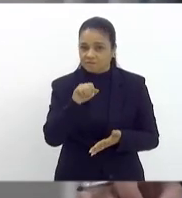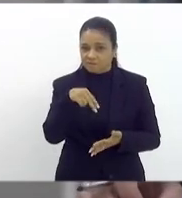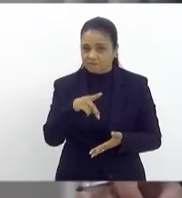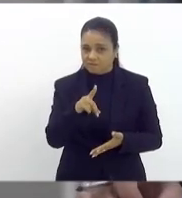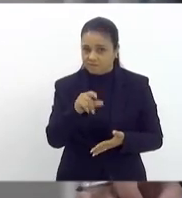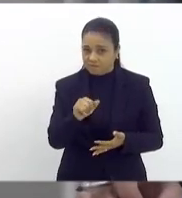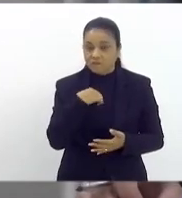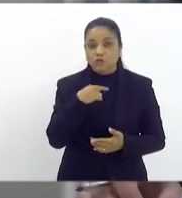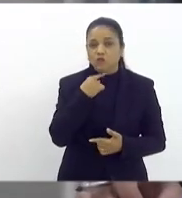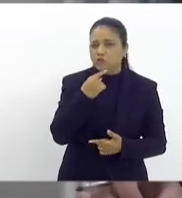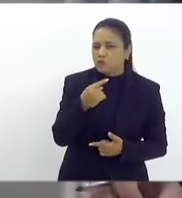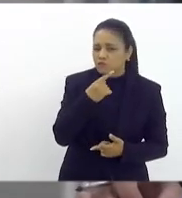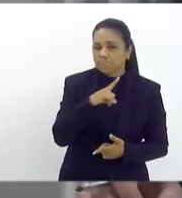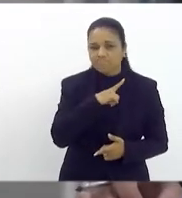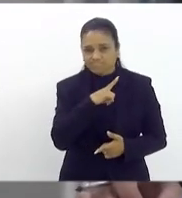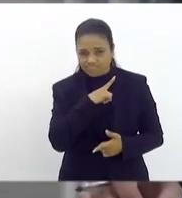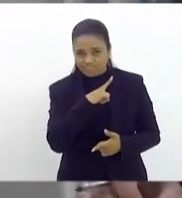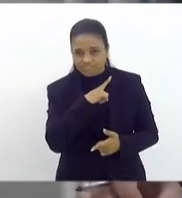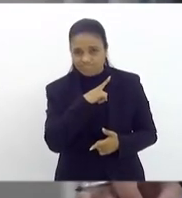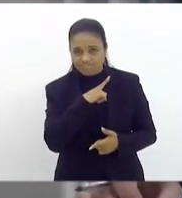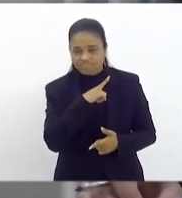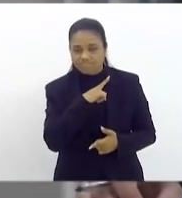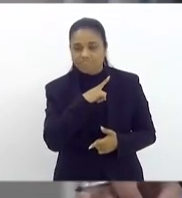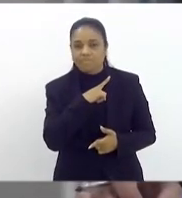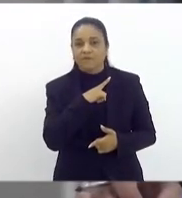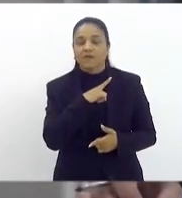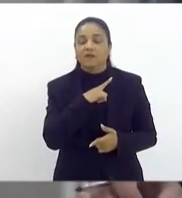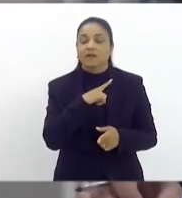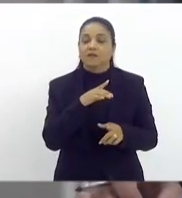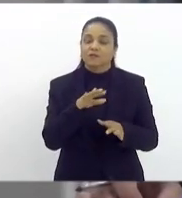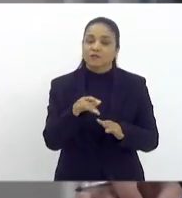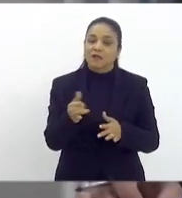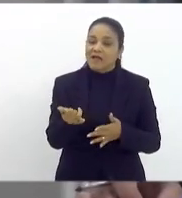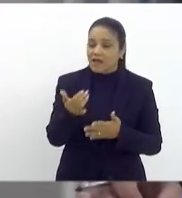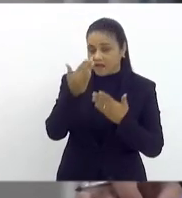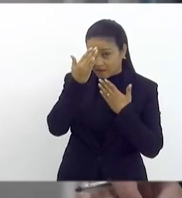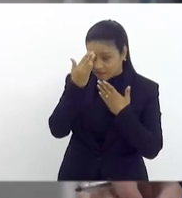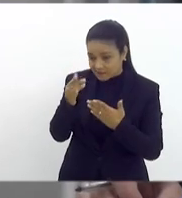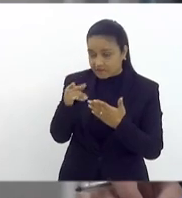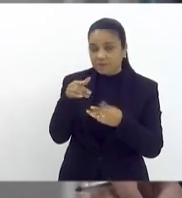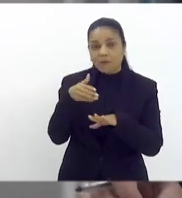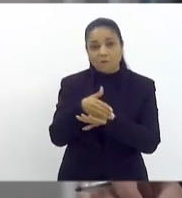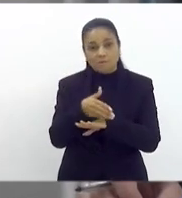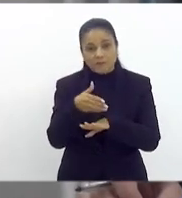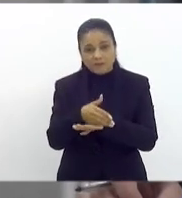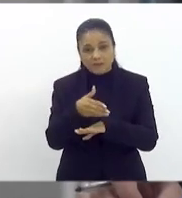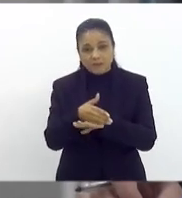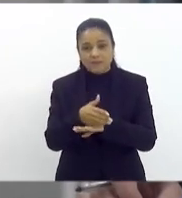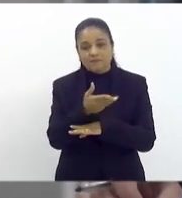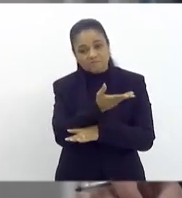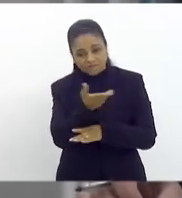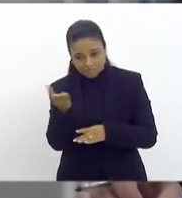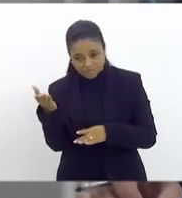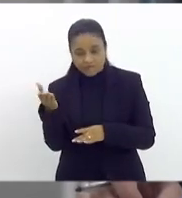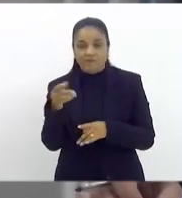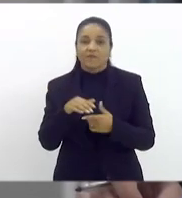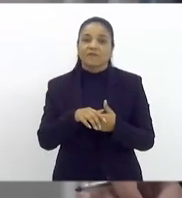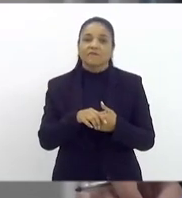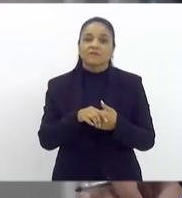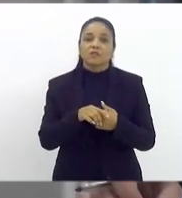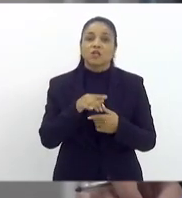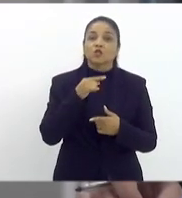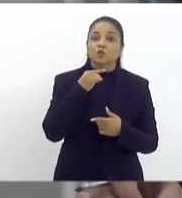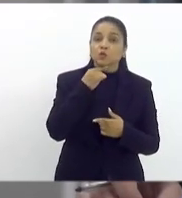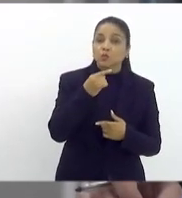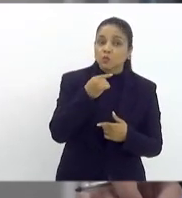surgiu na... E também agradecendo a presença de vossas senhorias, no sentido que a